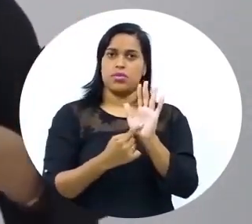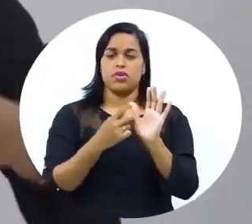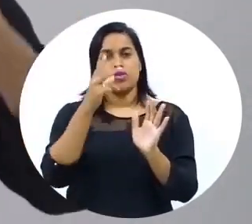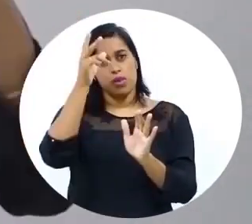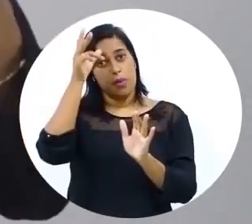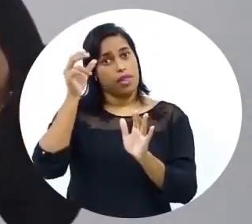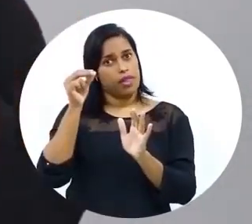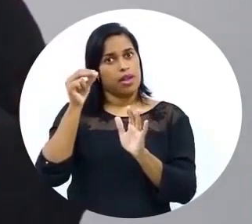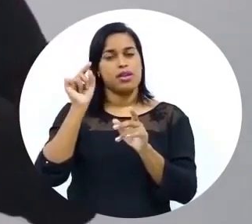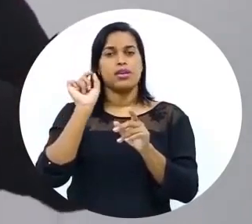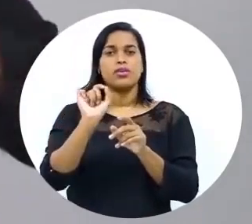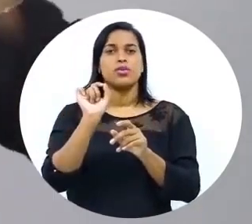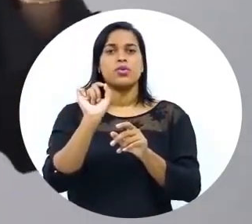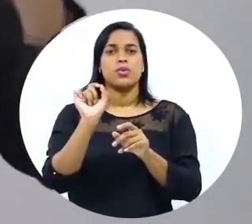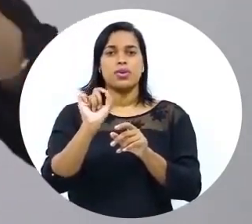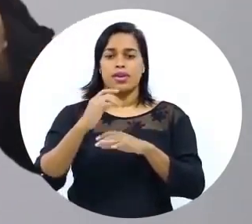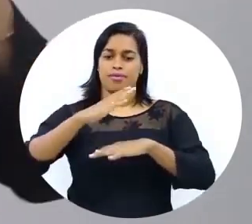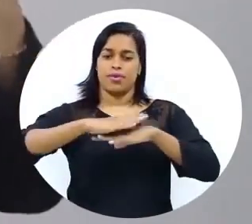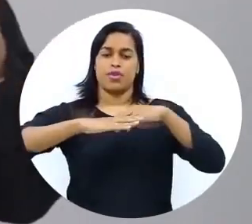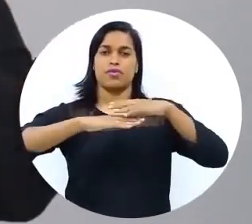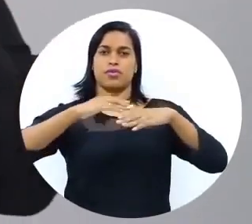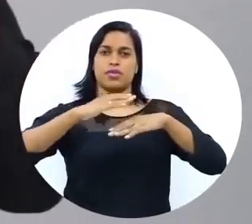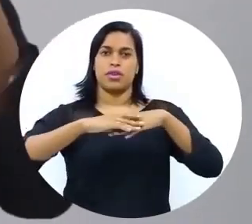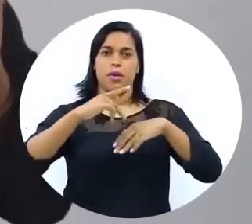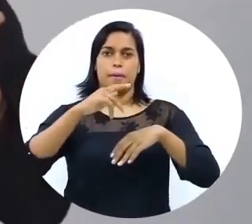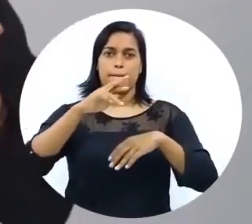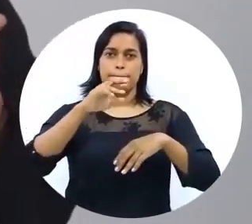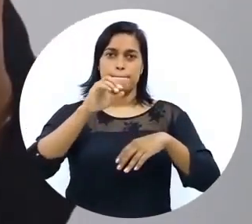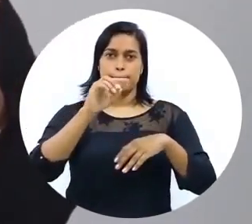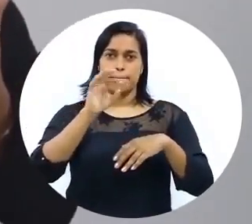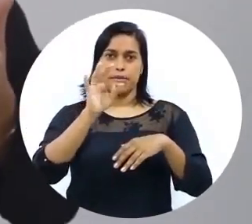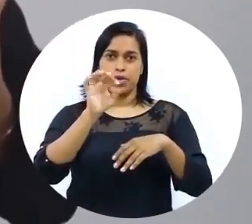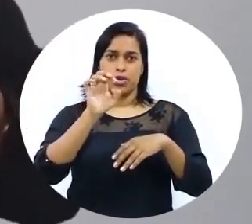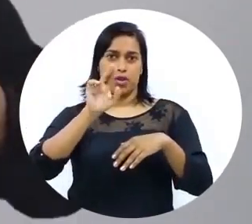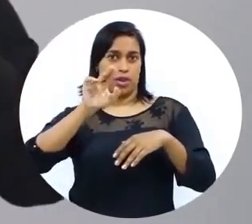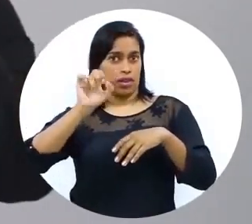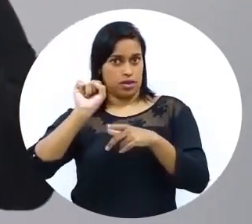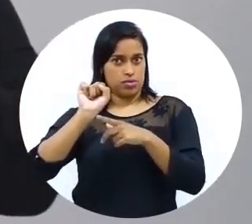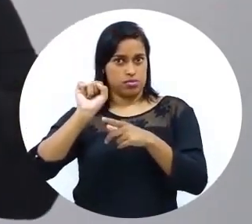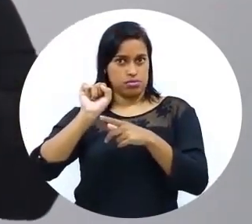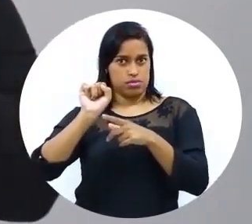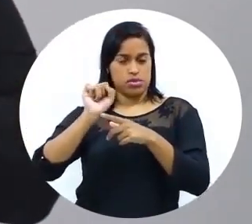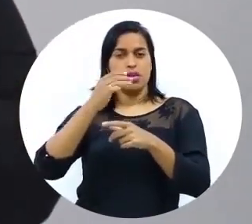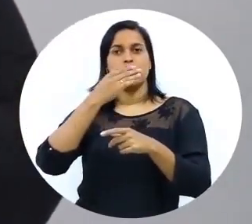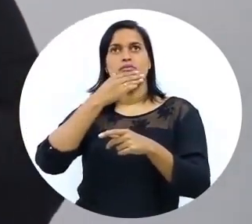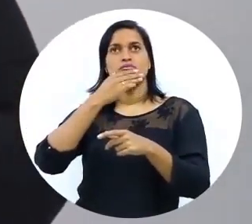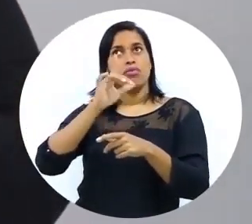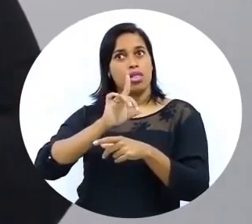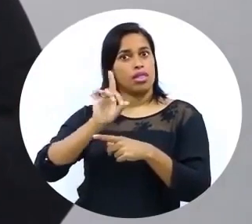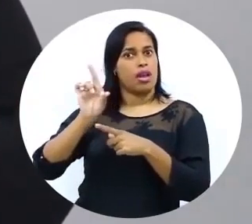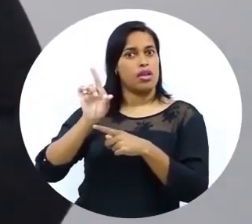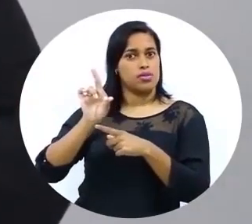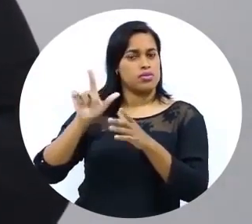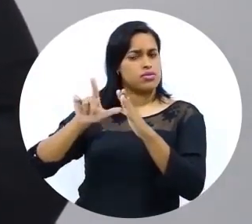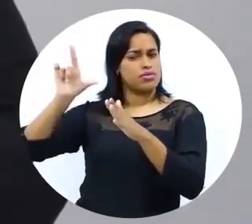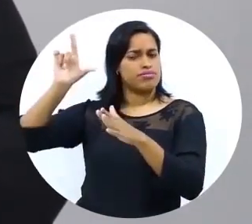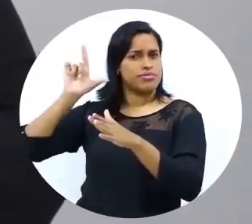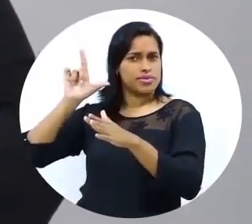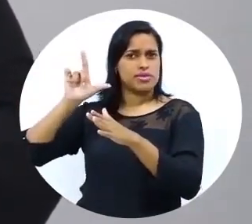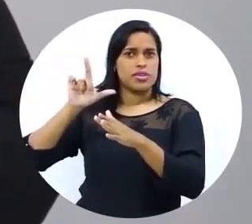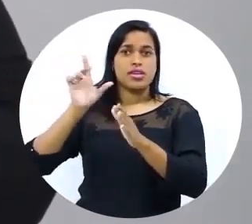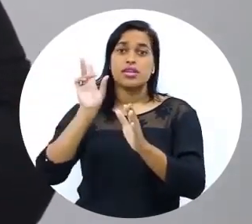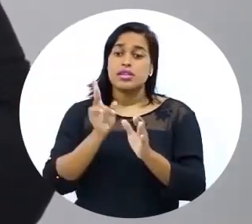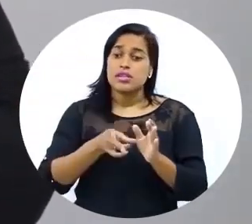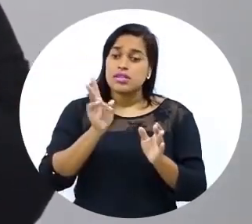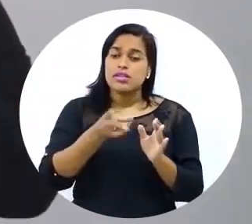ideia de carreira proteana. Que ideia é essa? Proteus era um deus que se adaptava